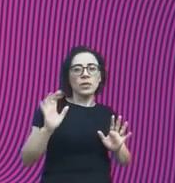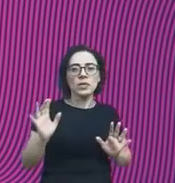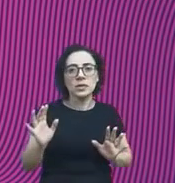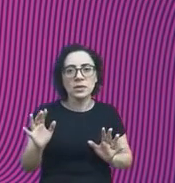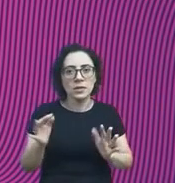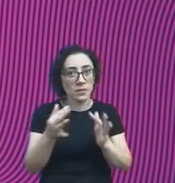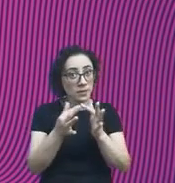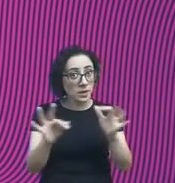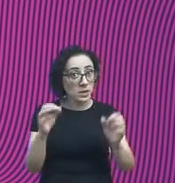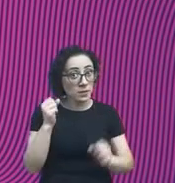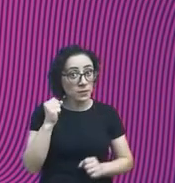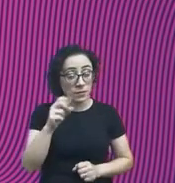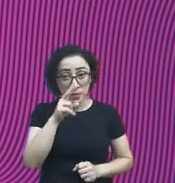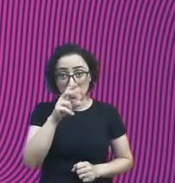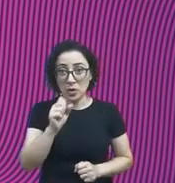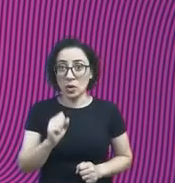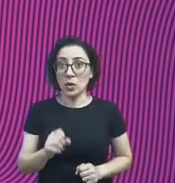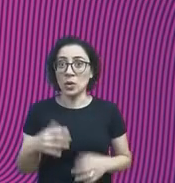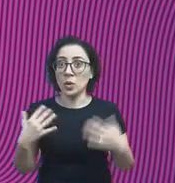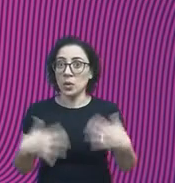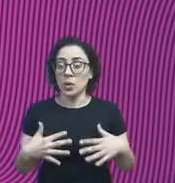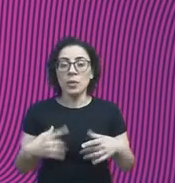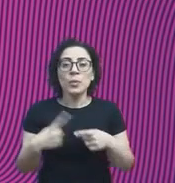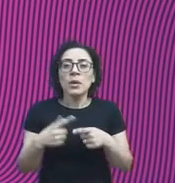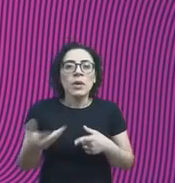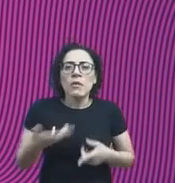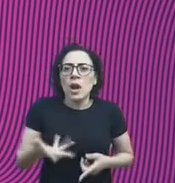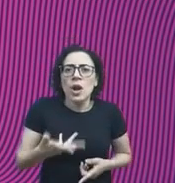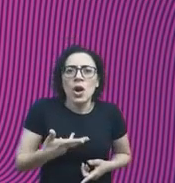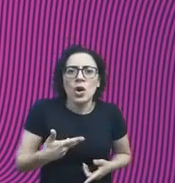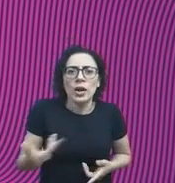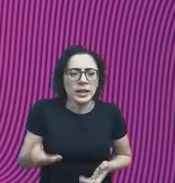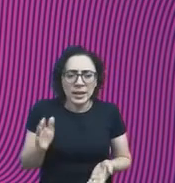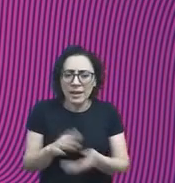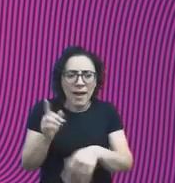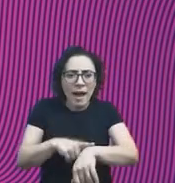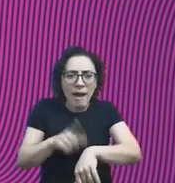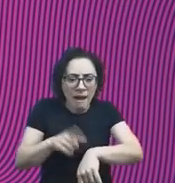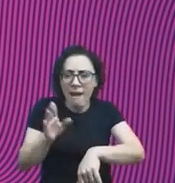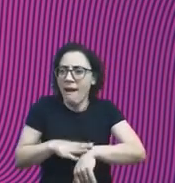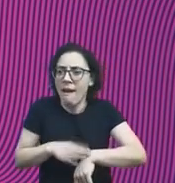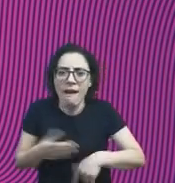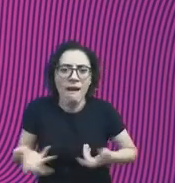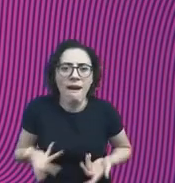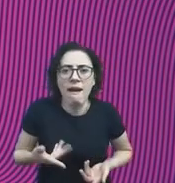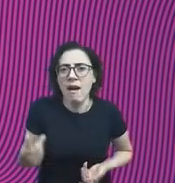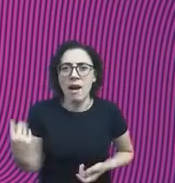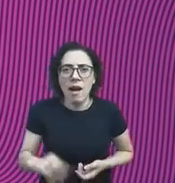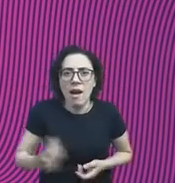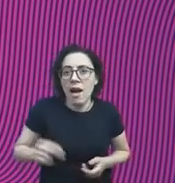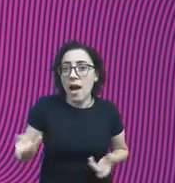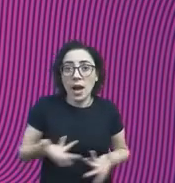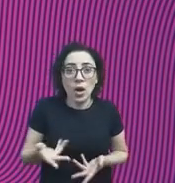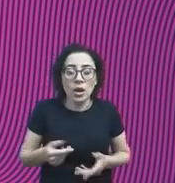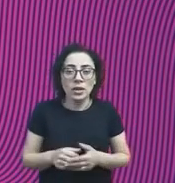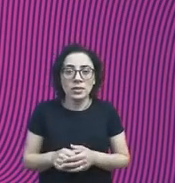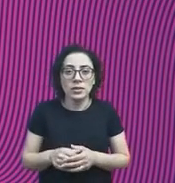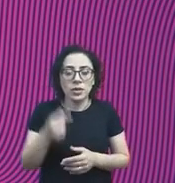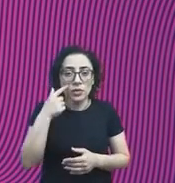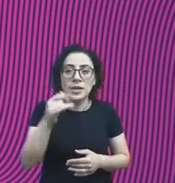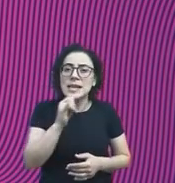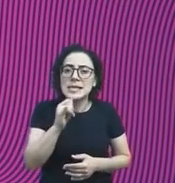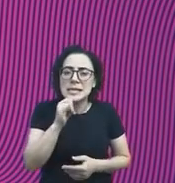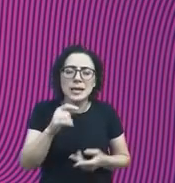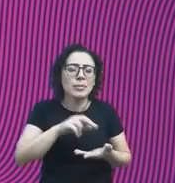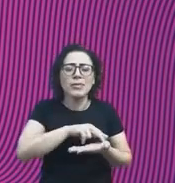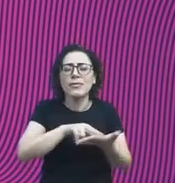uma corrida pelo imediato, né? Renato deu vários exemplos de como a ANAP tem que atuar para apagar um incêndio,